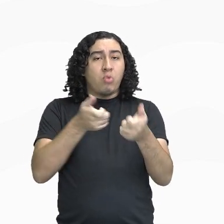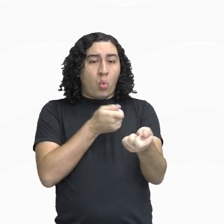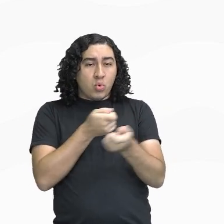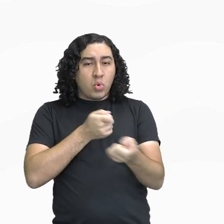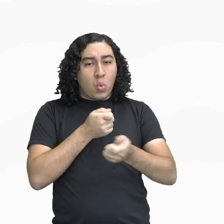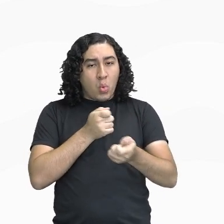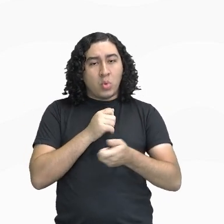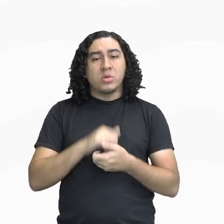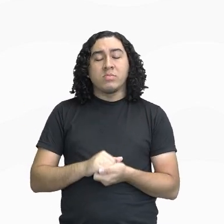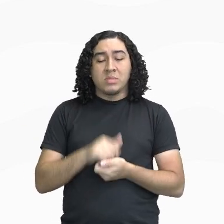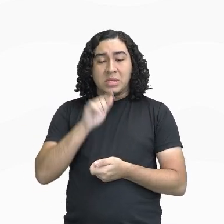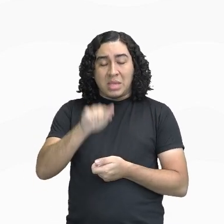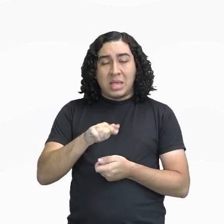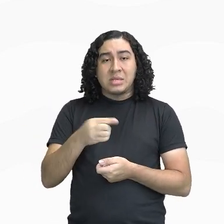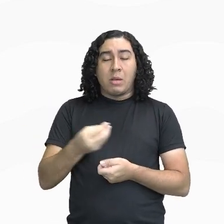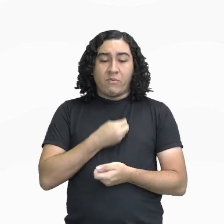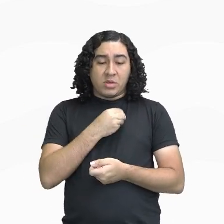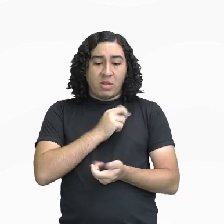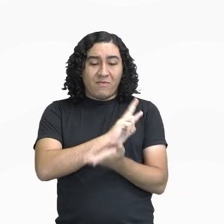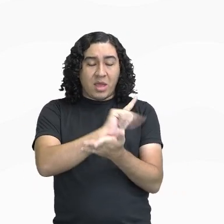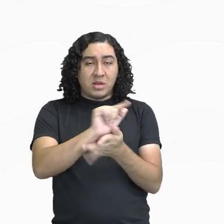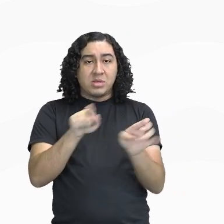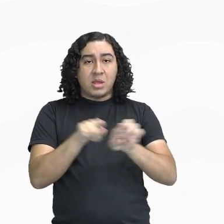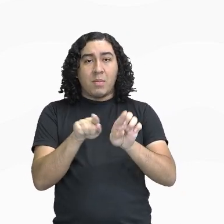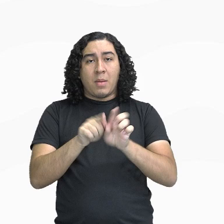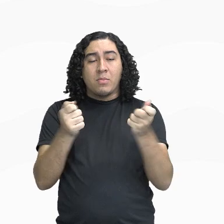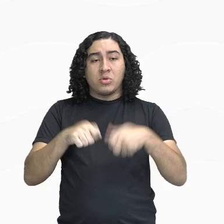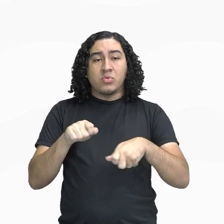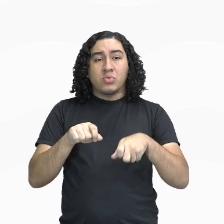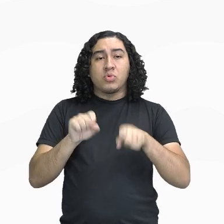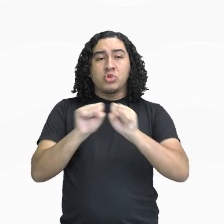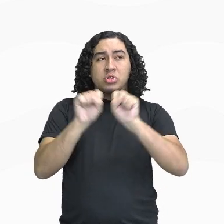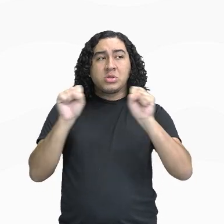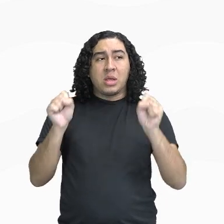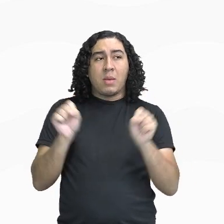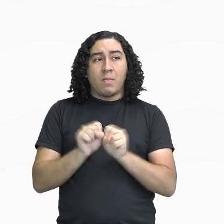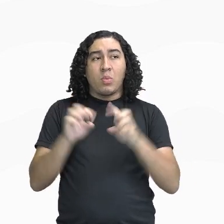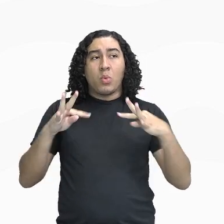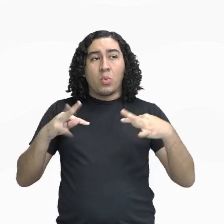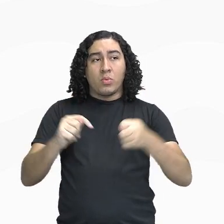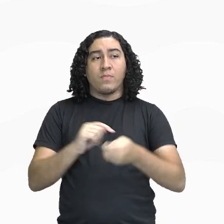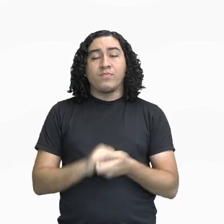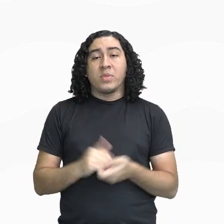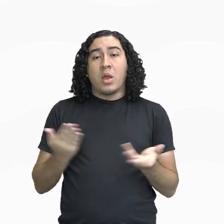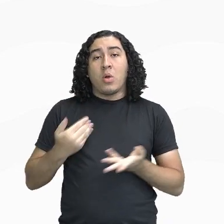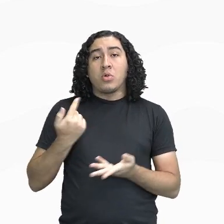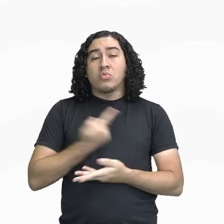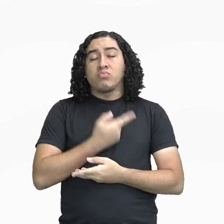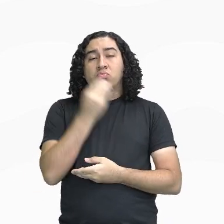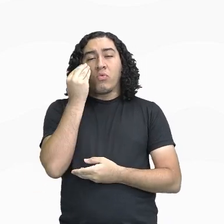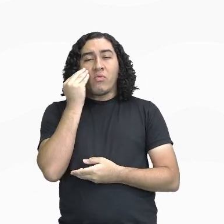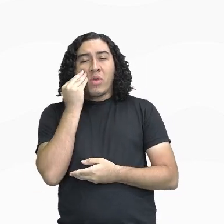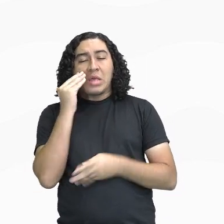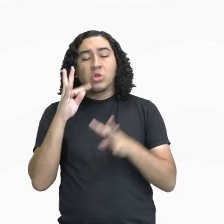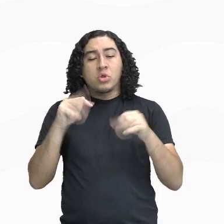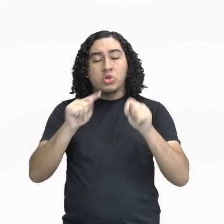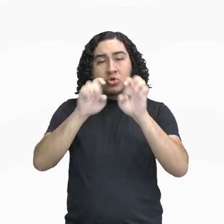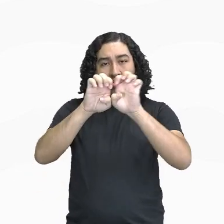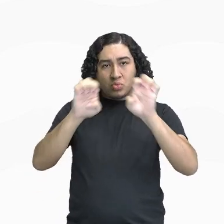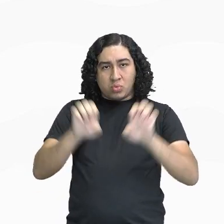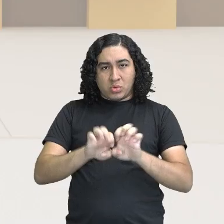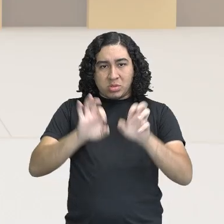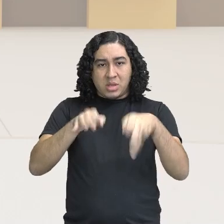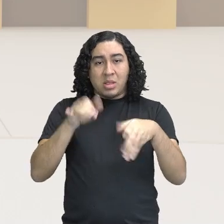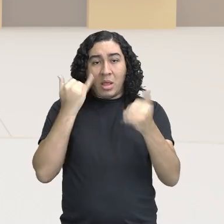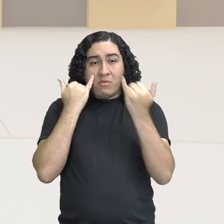e funcionamento dos ecossistemas. Agora a gente vai observar aqui um esquema, né? A gente tem aqui um pouco mais de